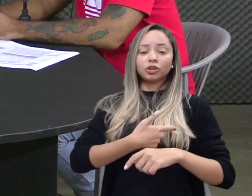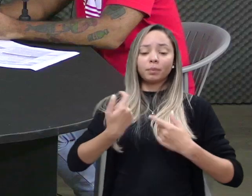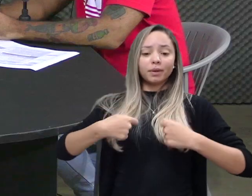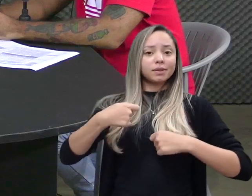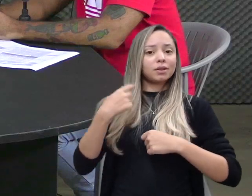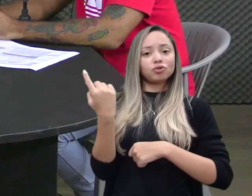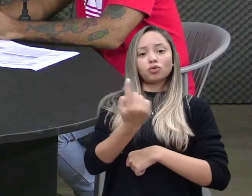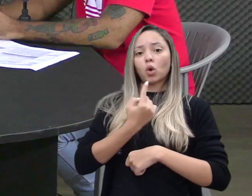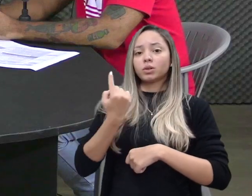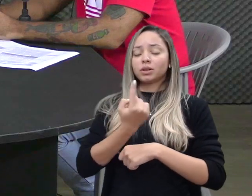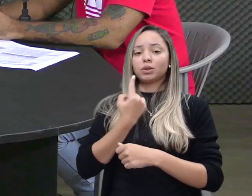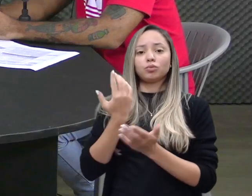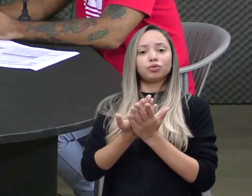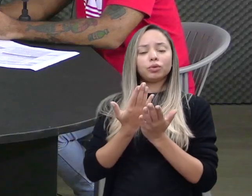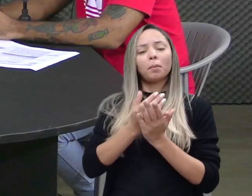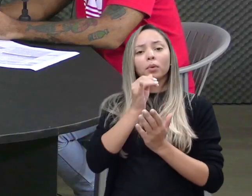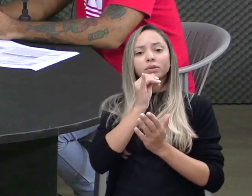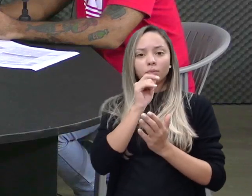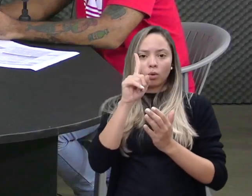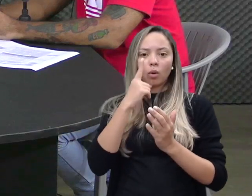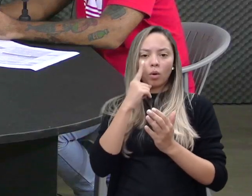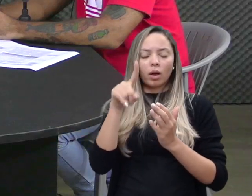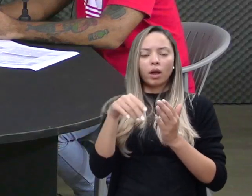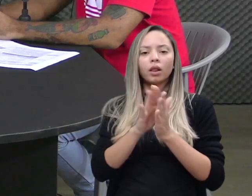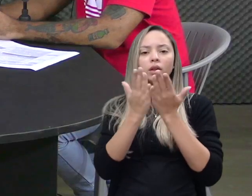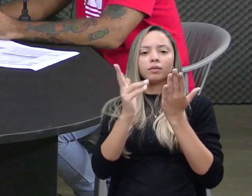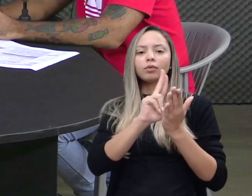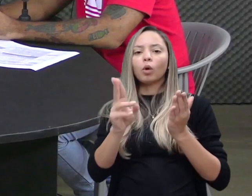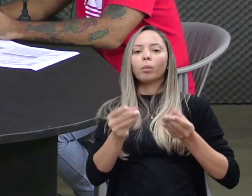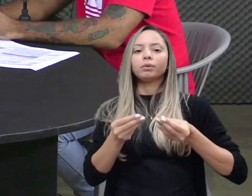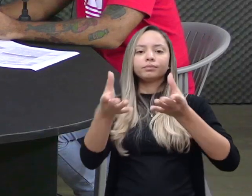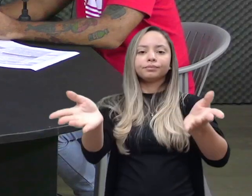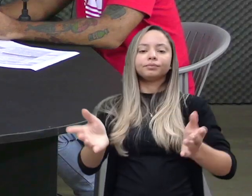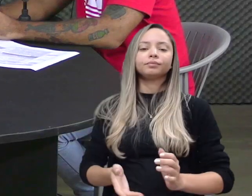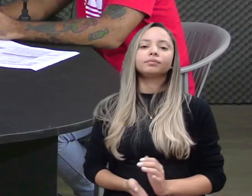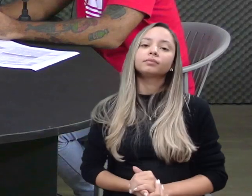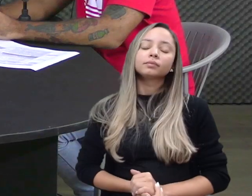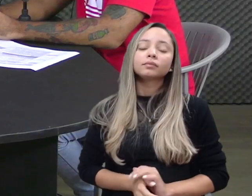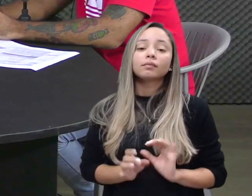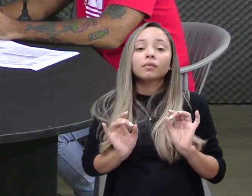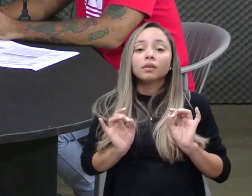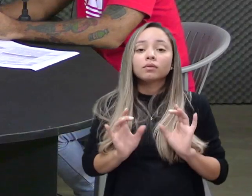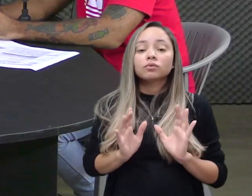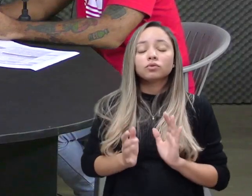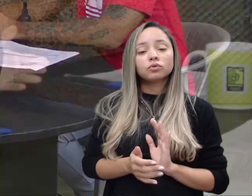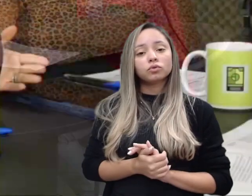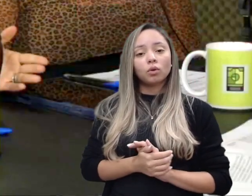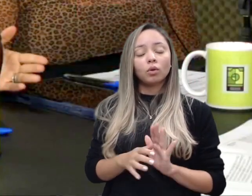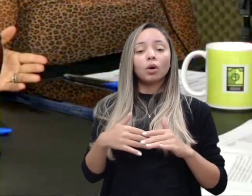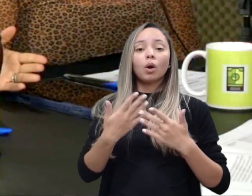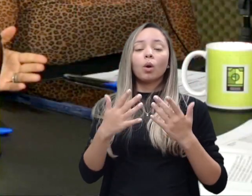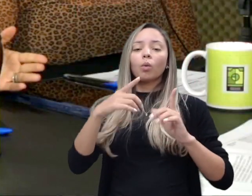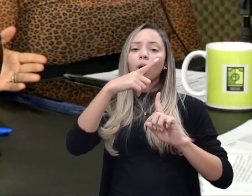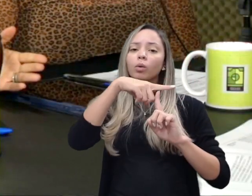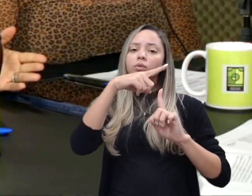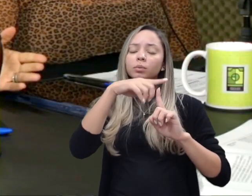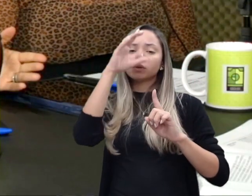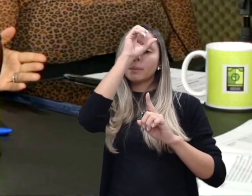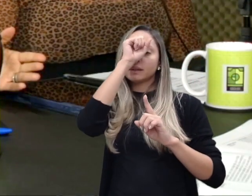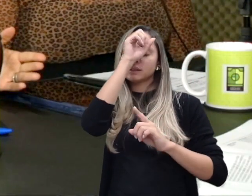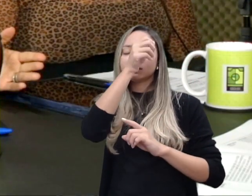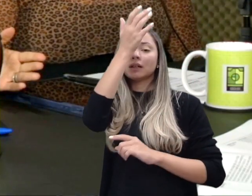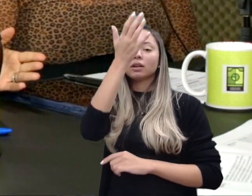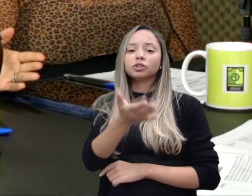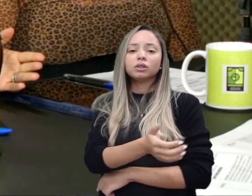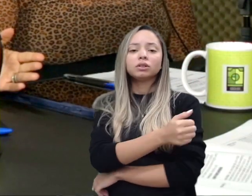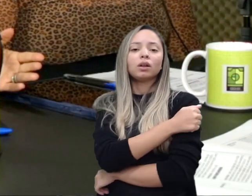Então, assim, ó, o livro tal. Então, a gente... Qual é o estilo de aprendizagem daquele aluno? Que é uma coisa super importante